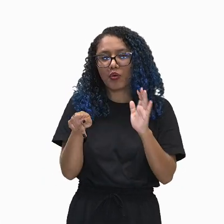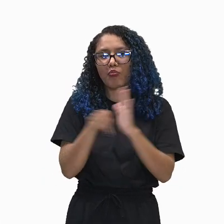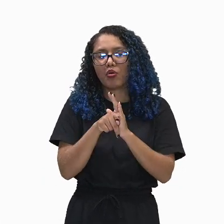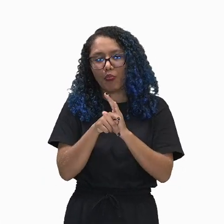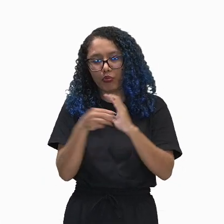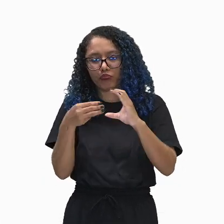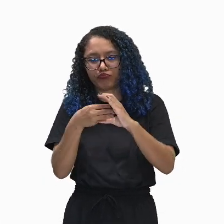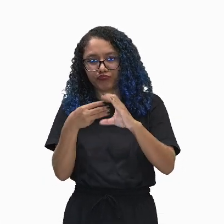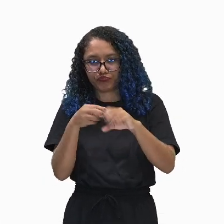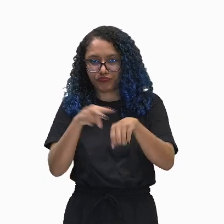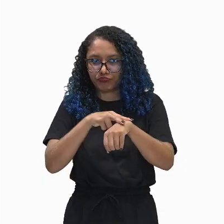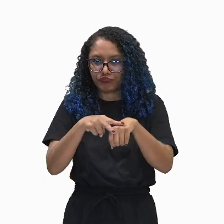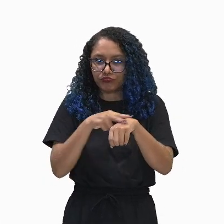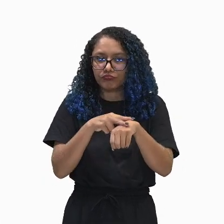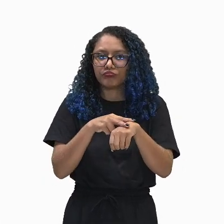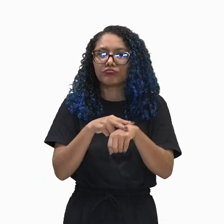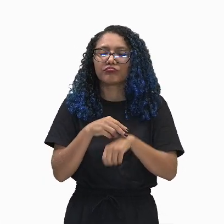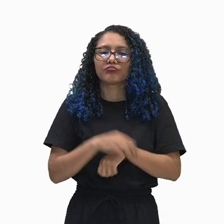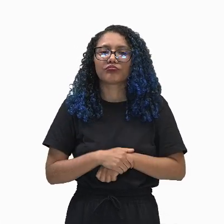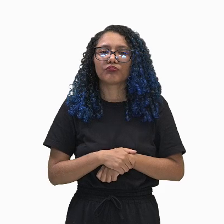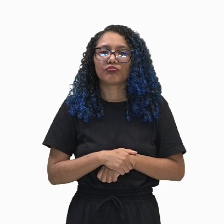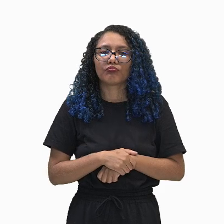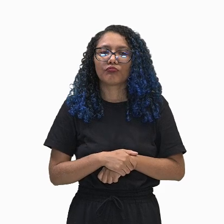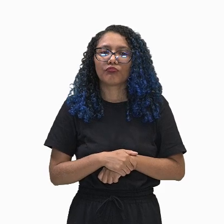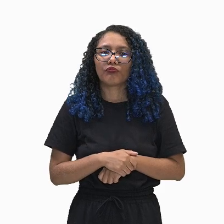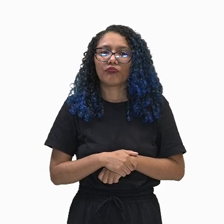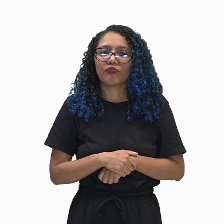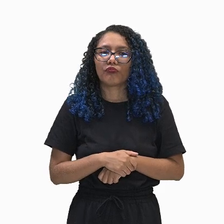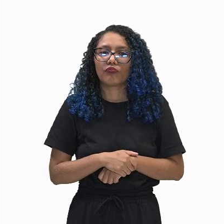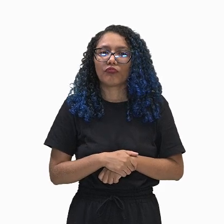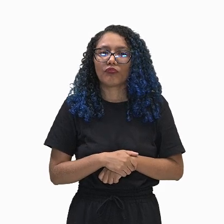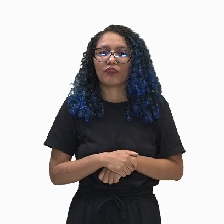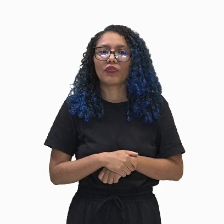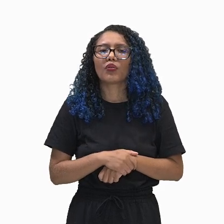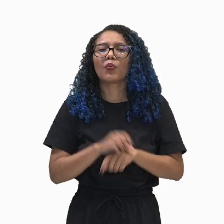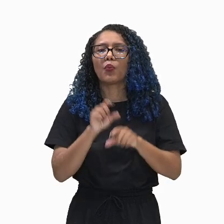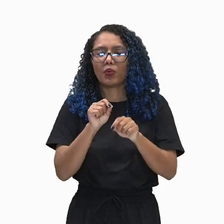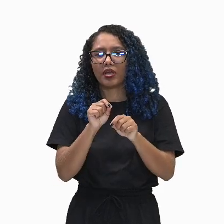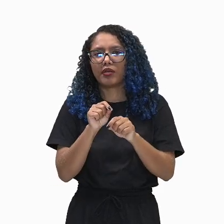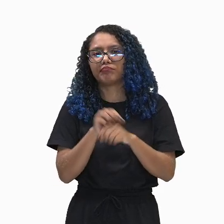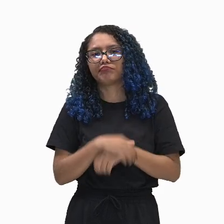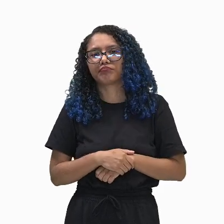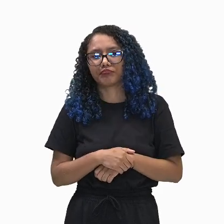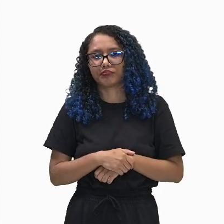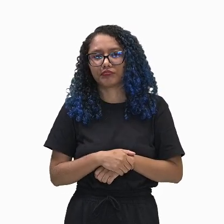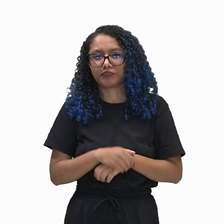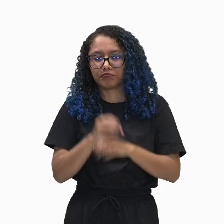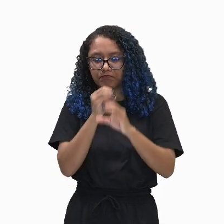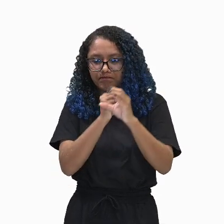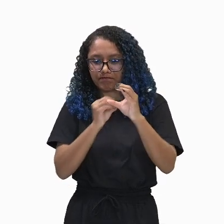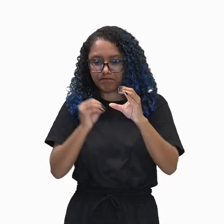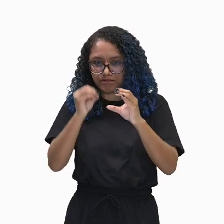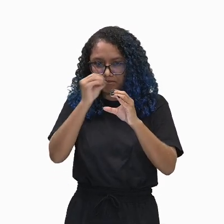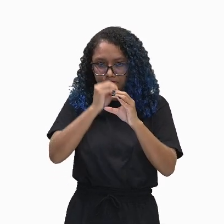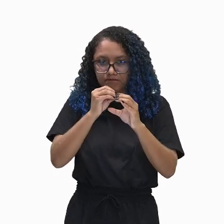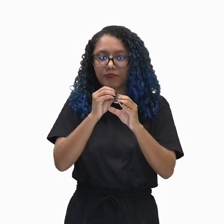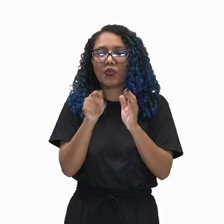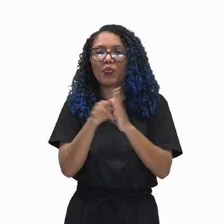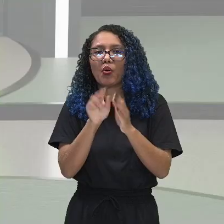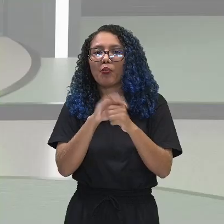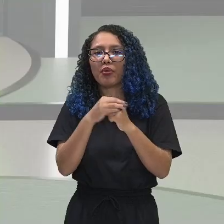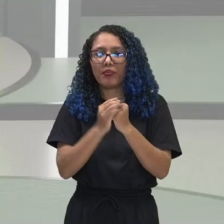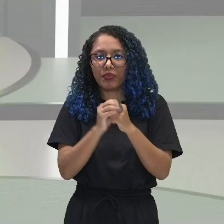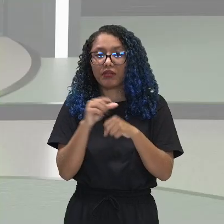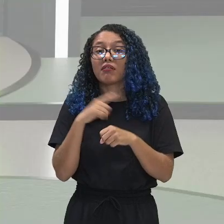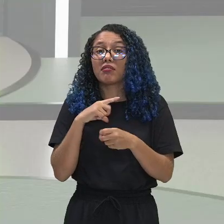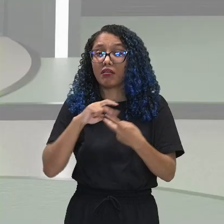cloroplastos. Cloroplastos estão presentes como organelas membranosas, lembrando a vocês aí que eles possuem um